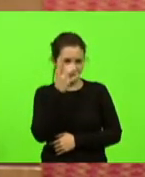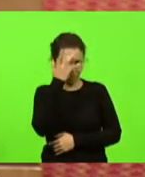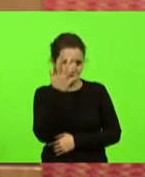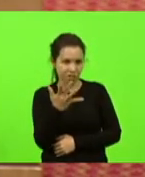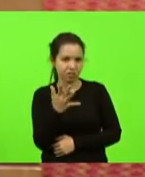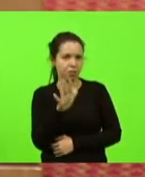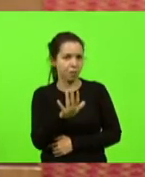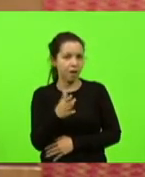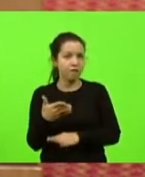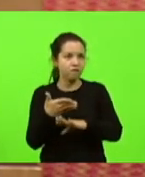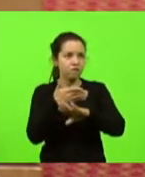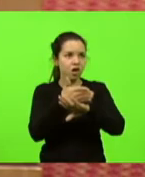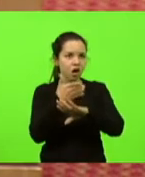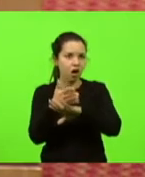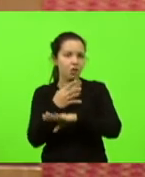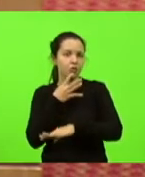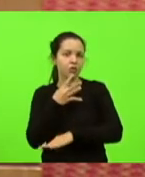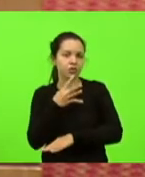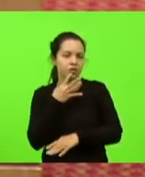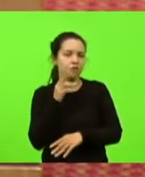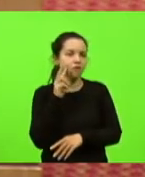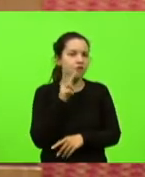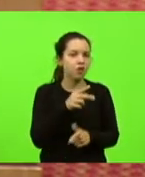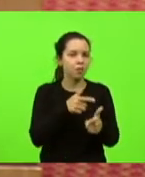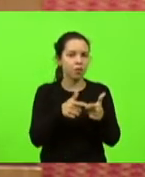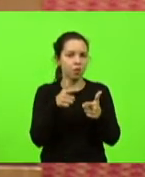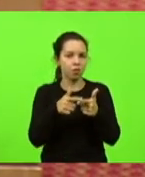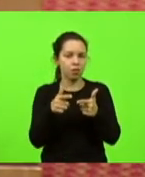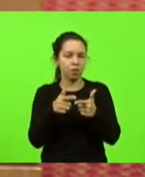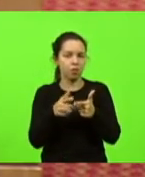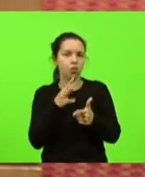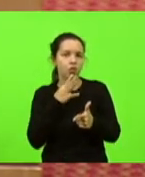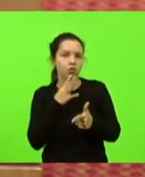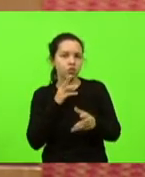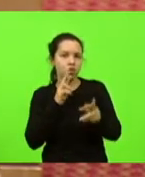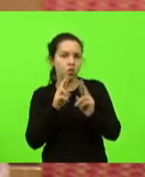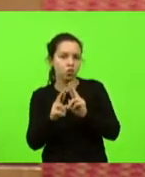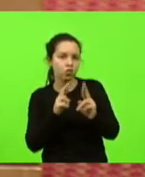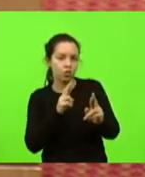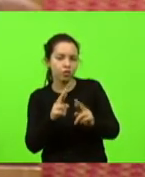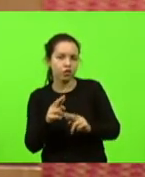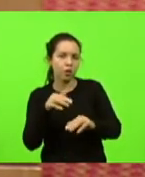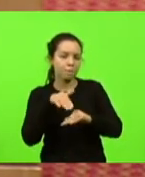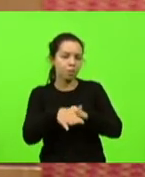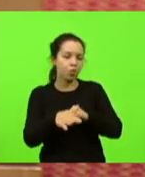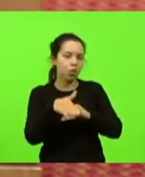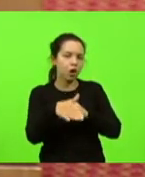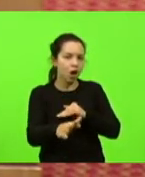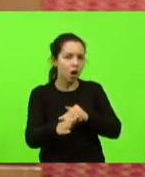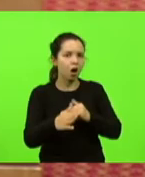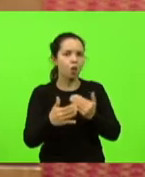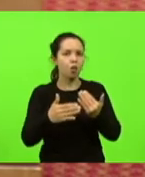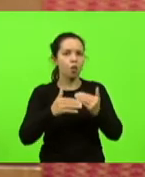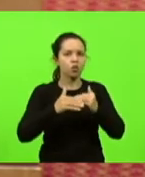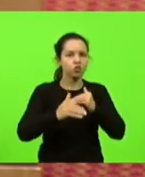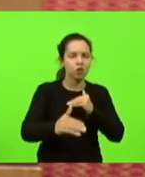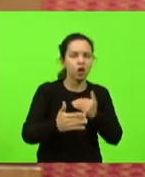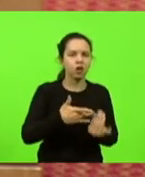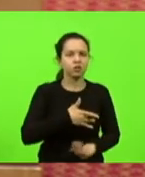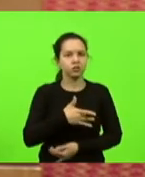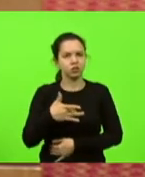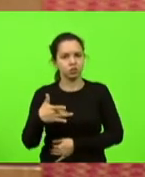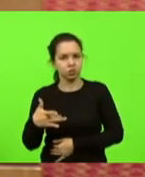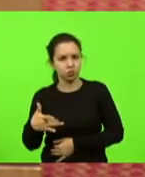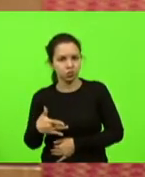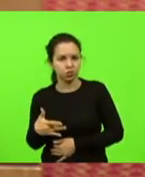conhecer, vá ver o problema, vá conhecer nossas rodovias, buraco, a estrada, a saúde, o